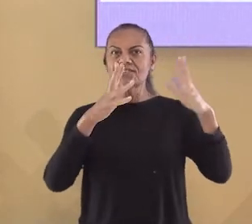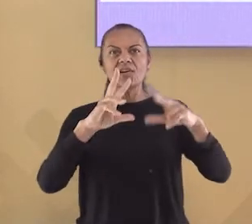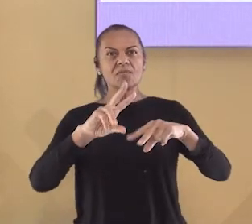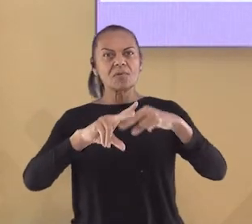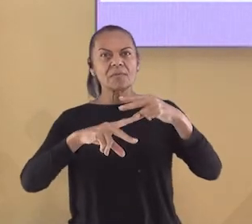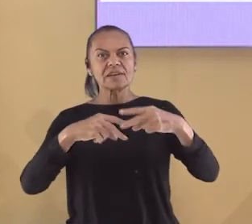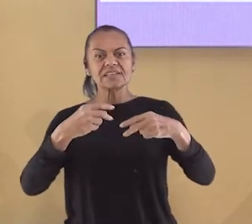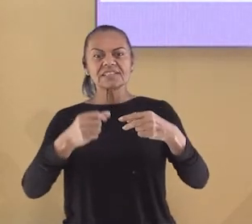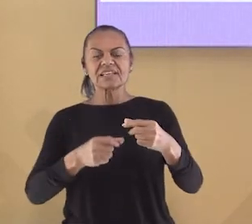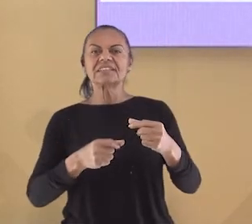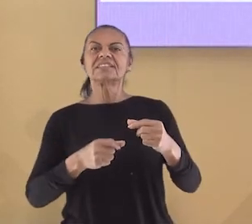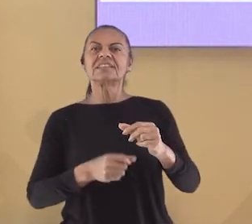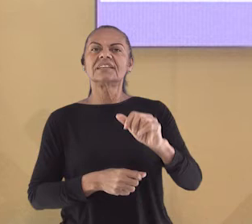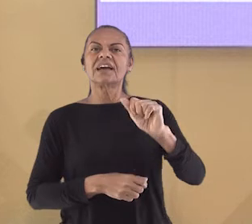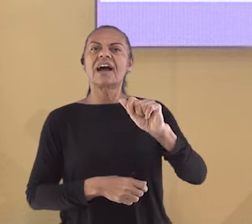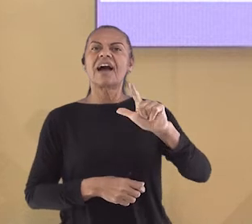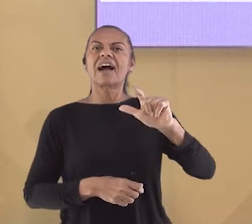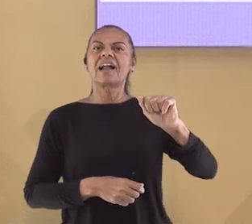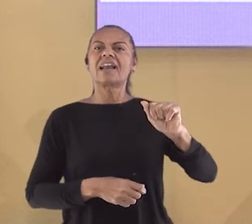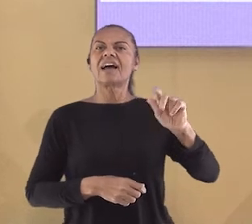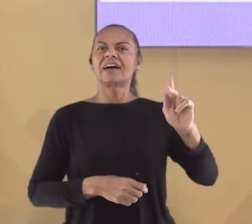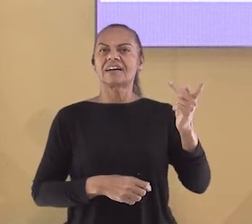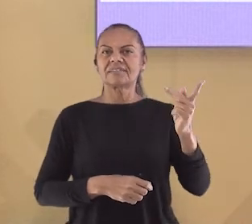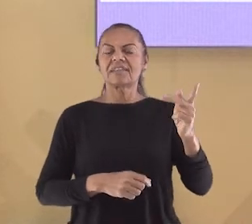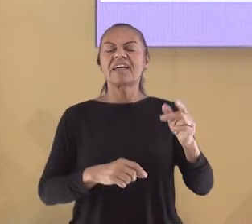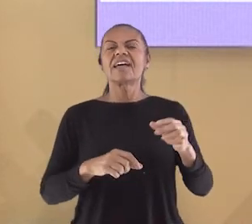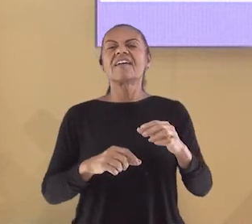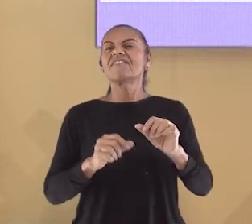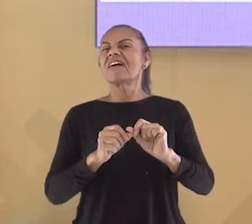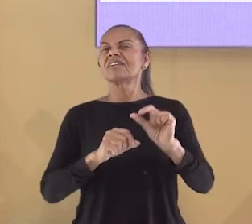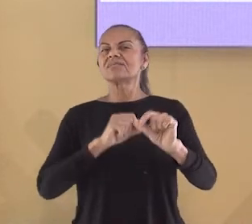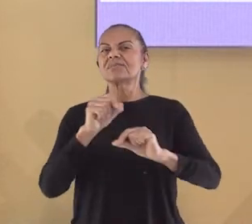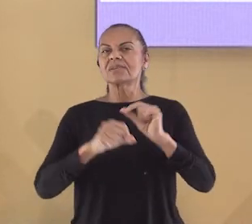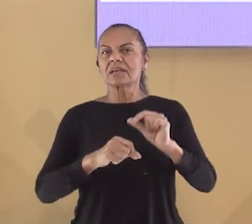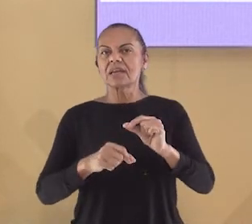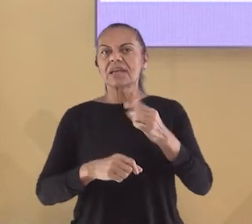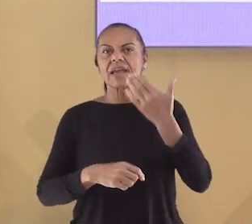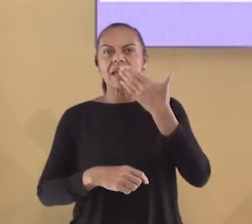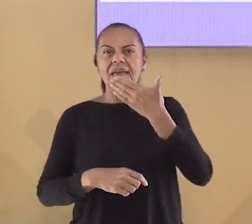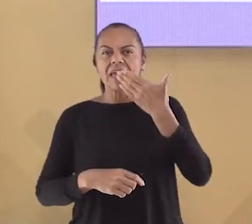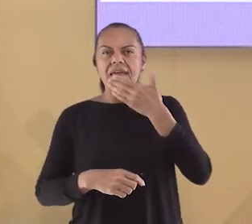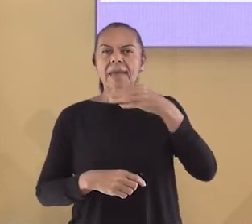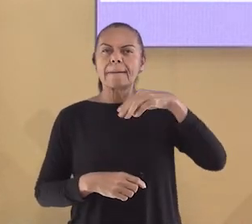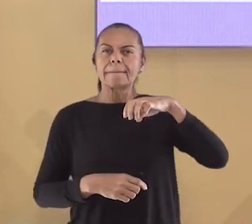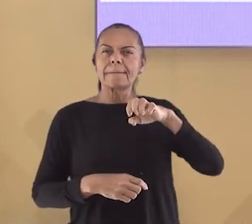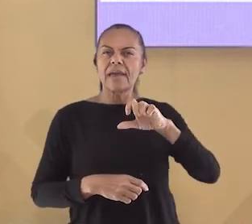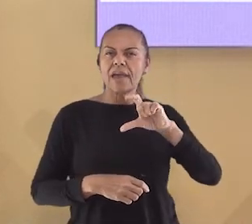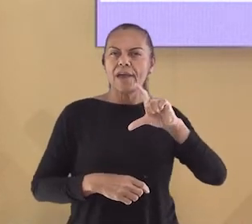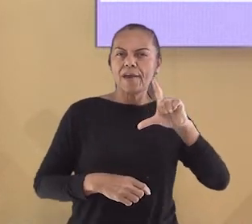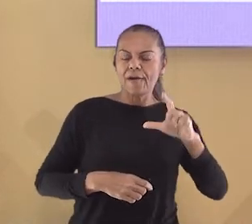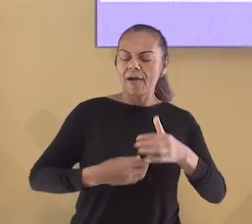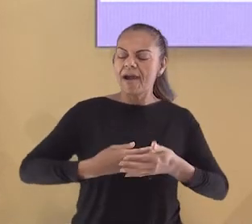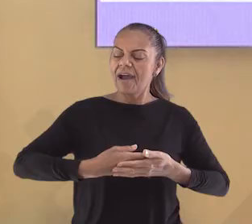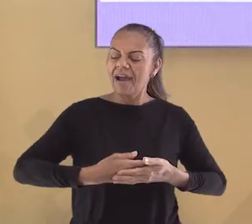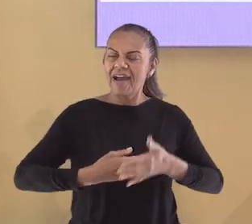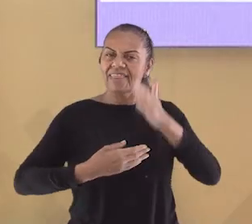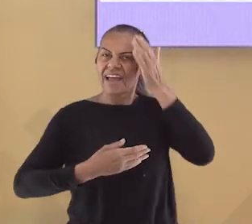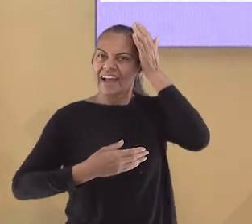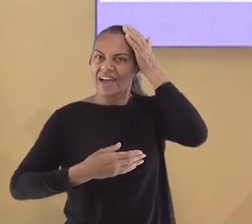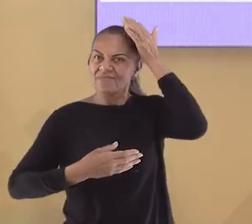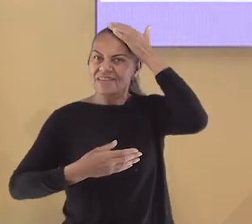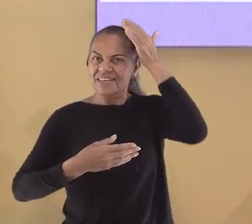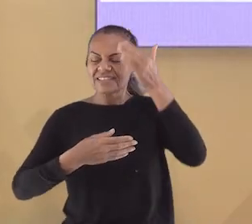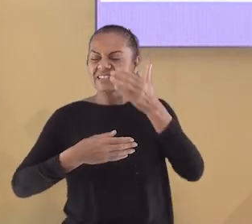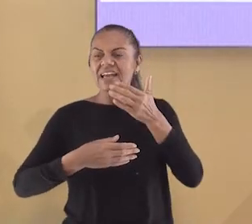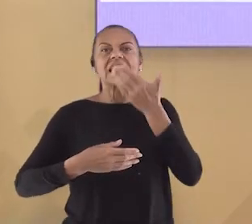e que é chamado para oração e coloca mel na boca do bebê, e depois na cabeça da criança é